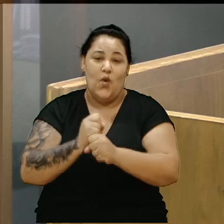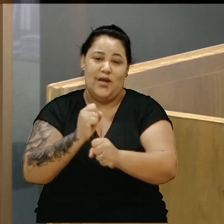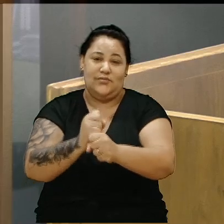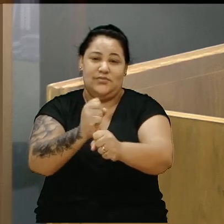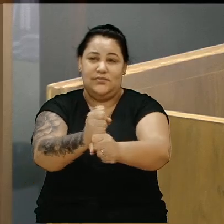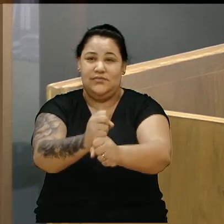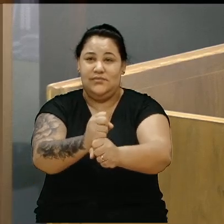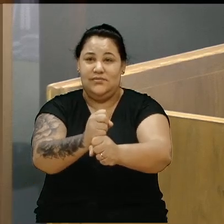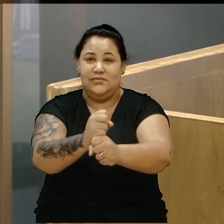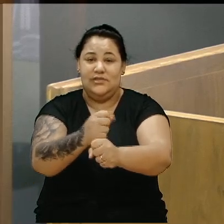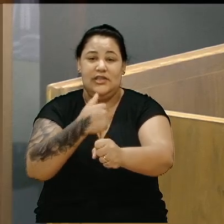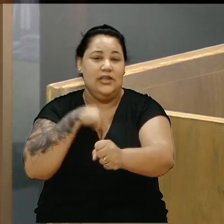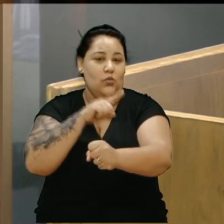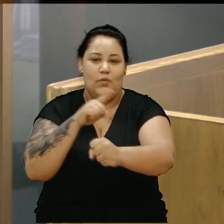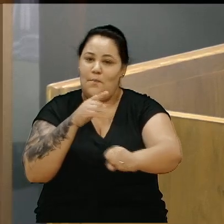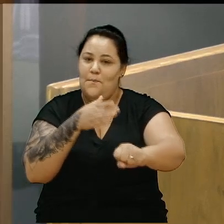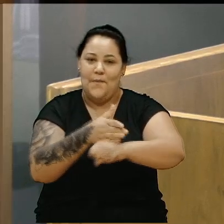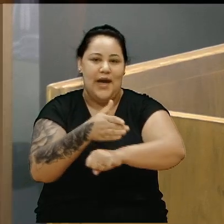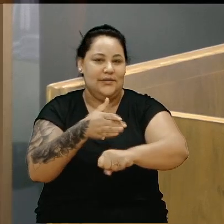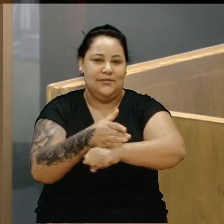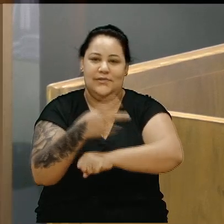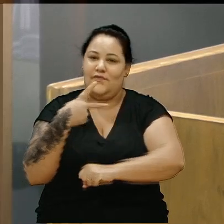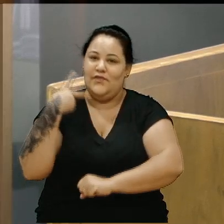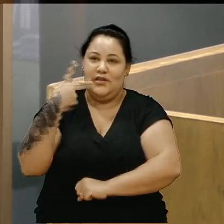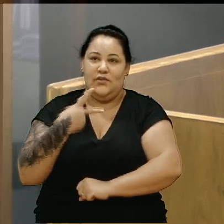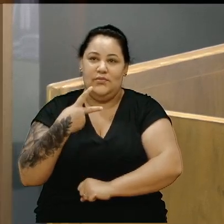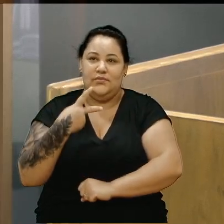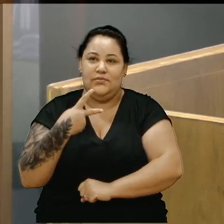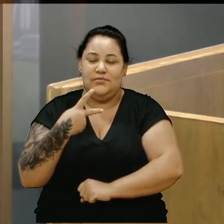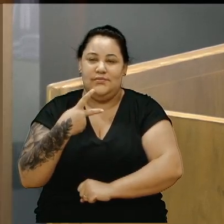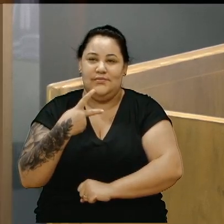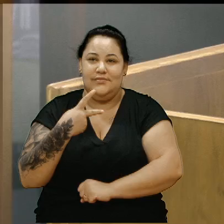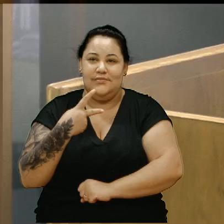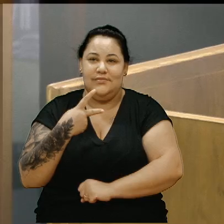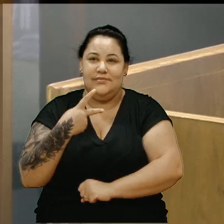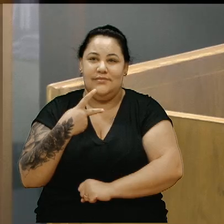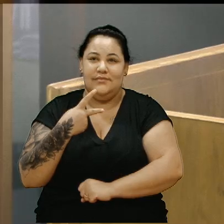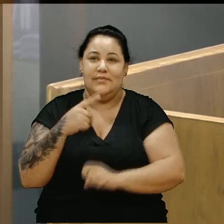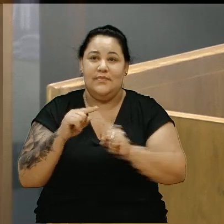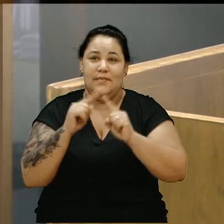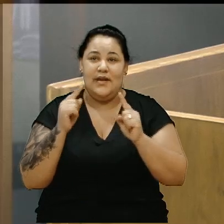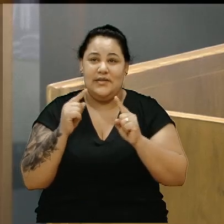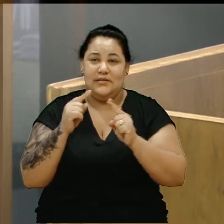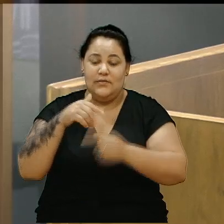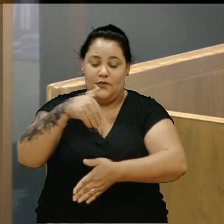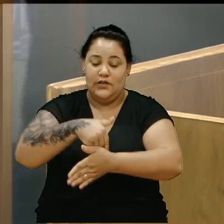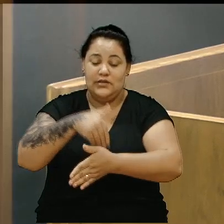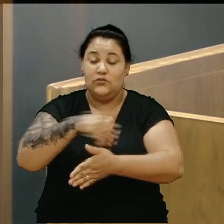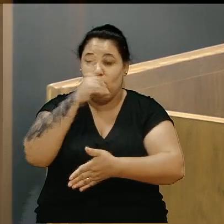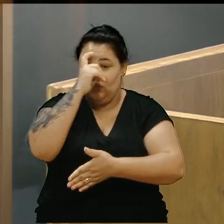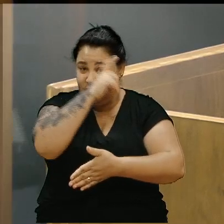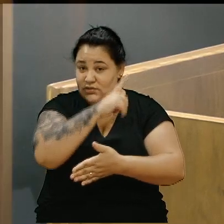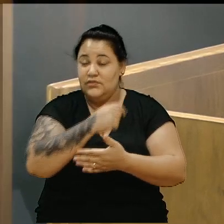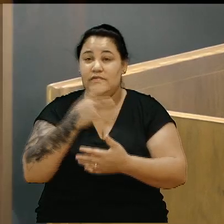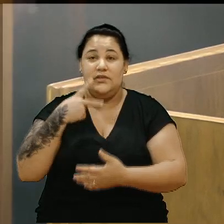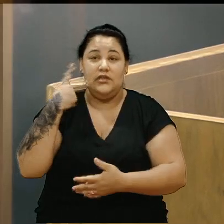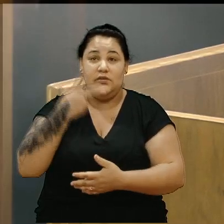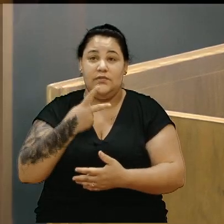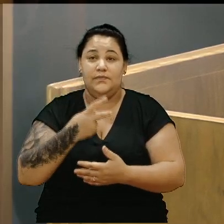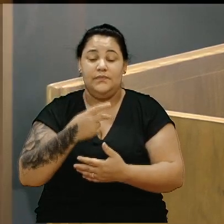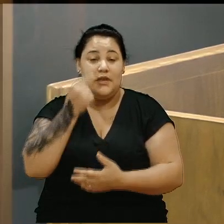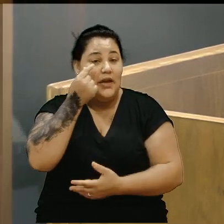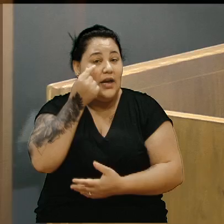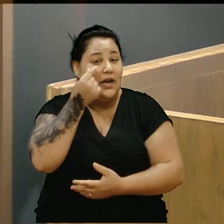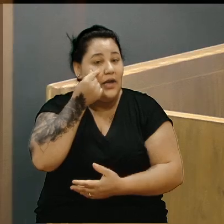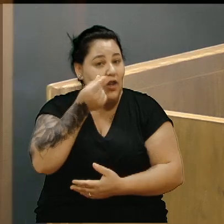que eu não concorri a vereador, não de mandato, mas foi uma eleição muito difícil, vereador Eloy